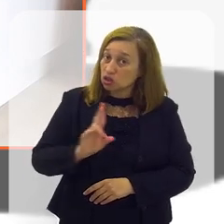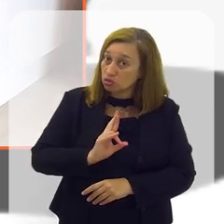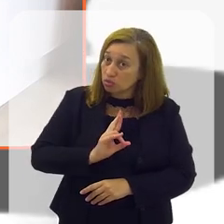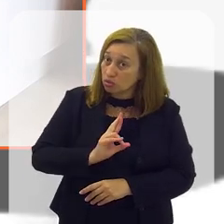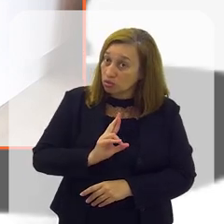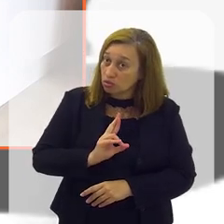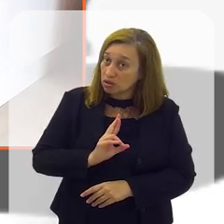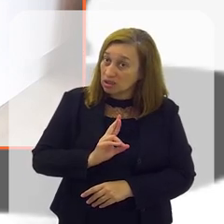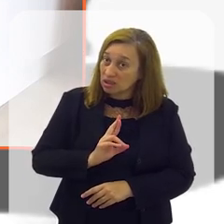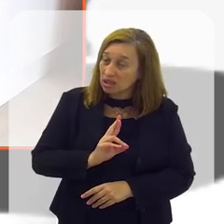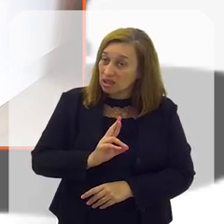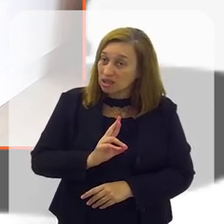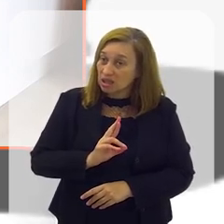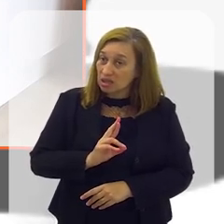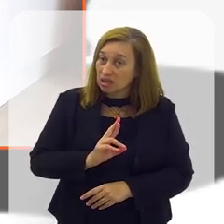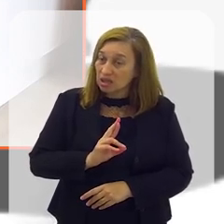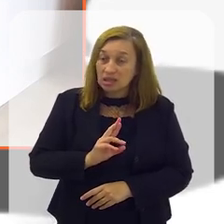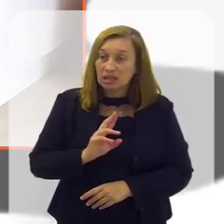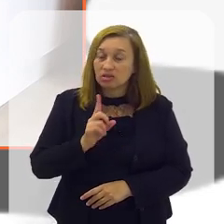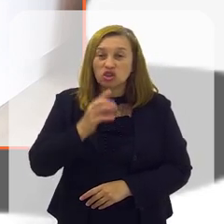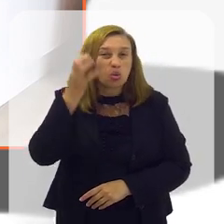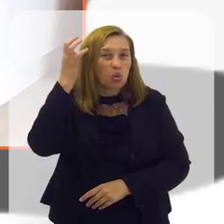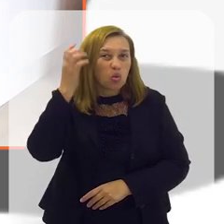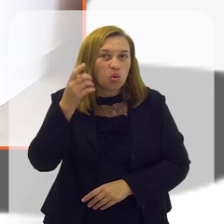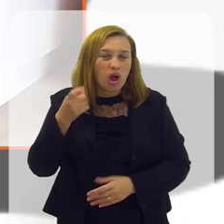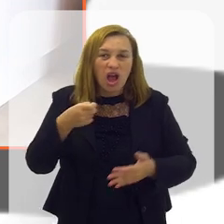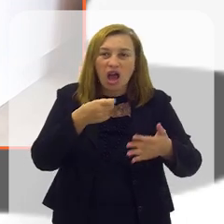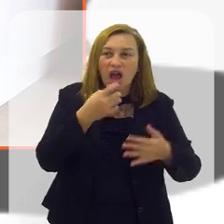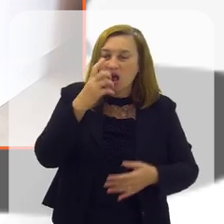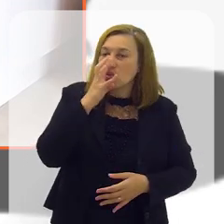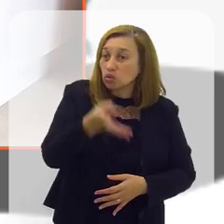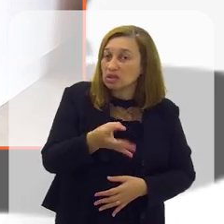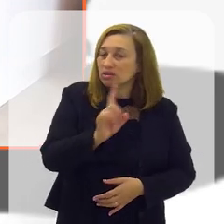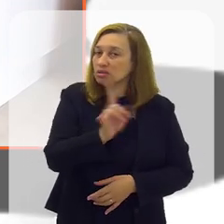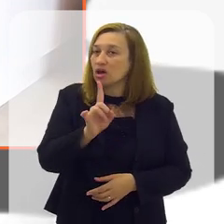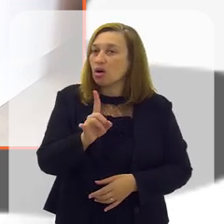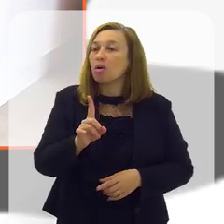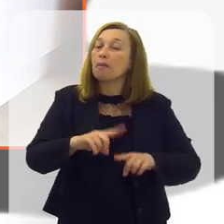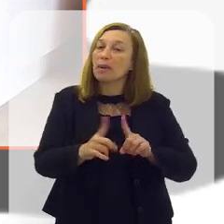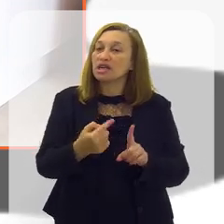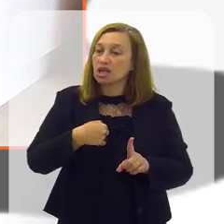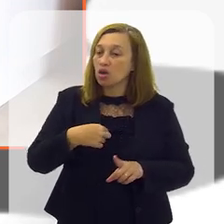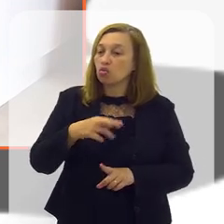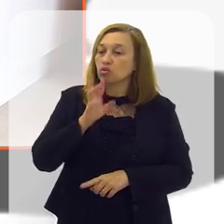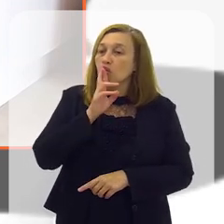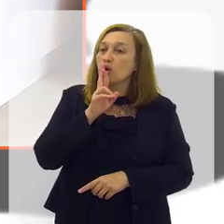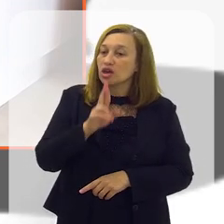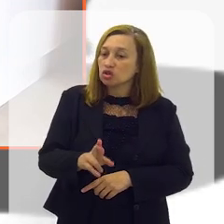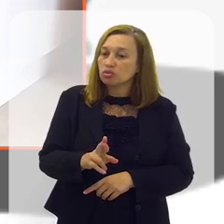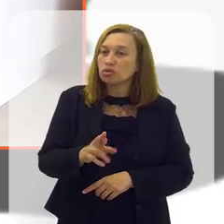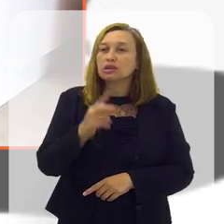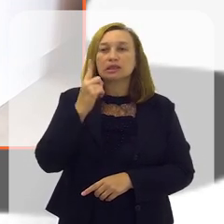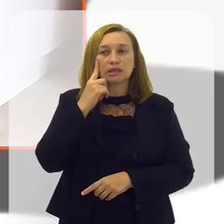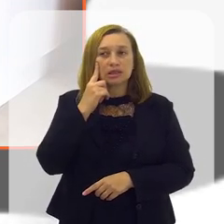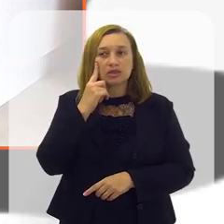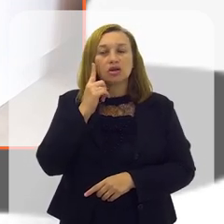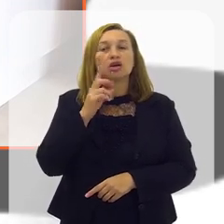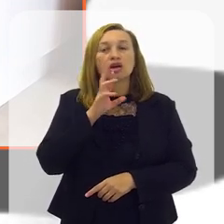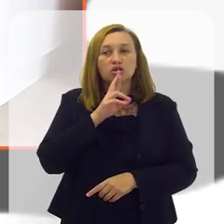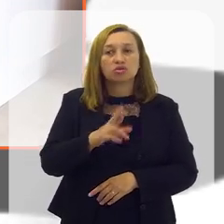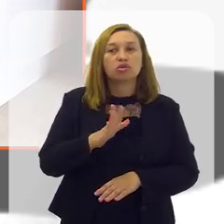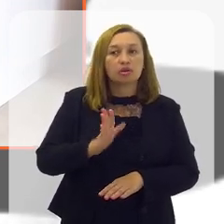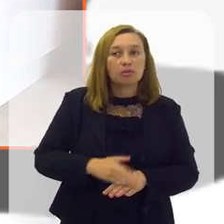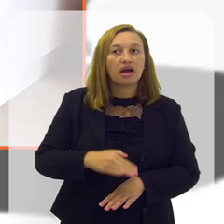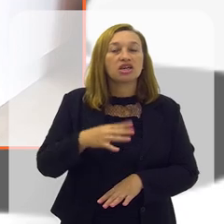dúvida responda e não seja ninguém apontando o dedo, mas sim alguém, olha, eu estou respondendo aqui e